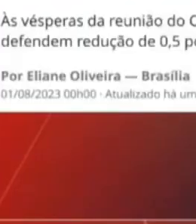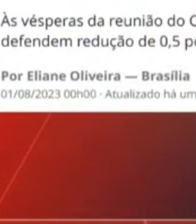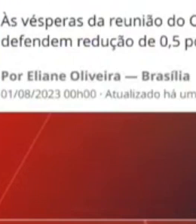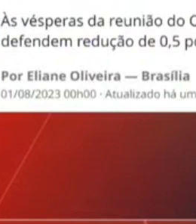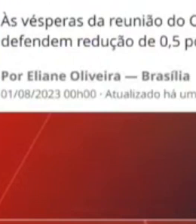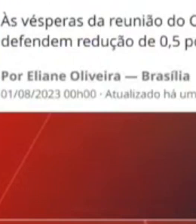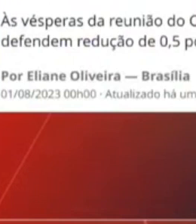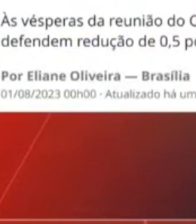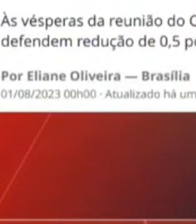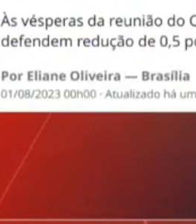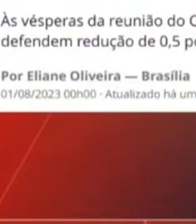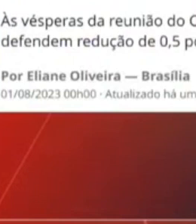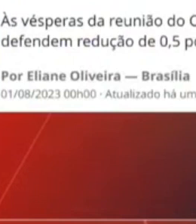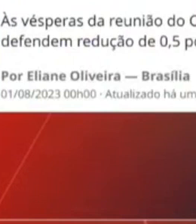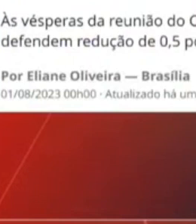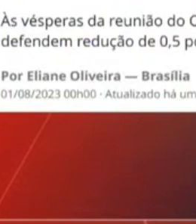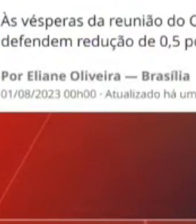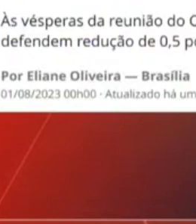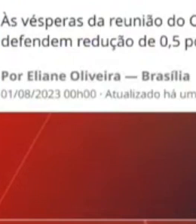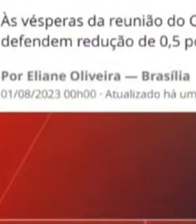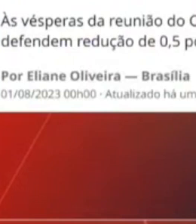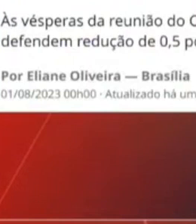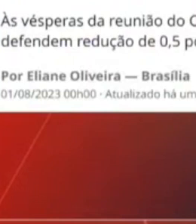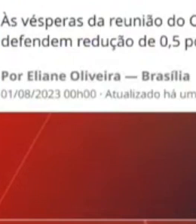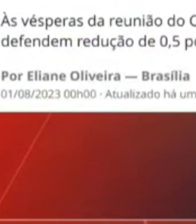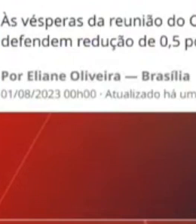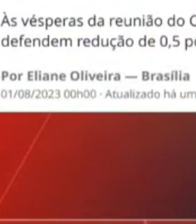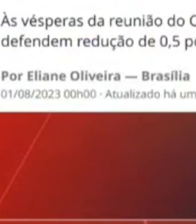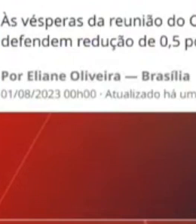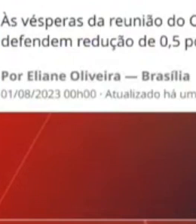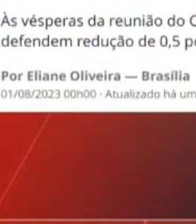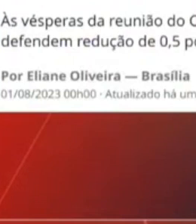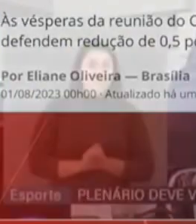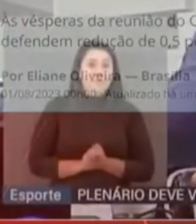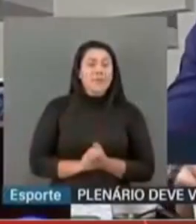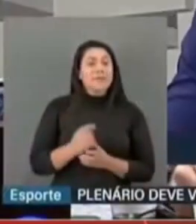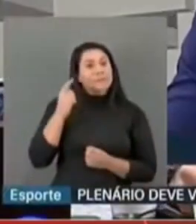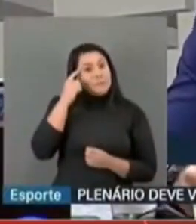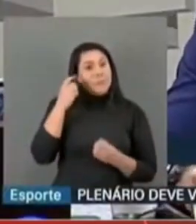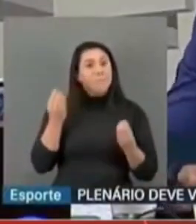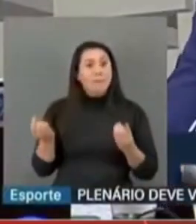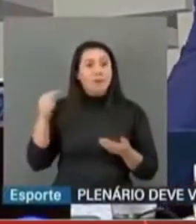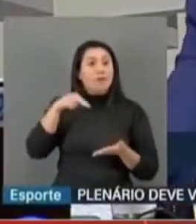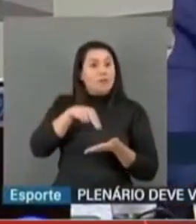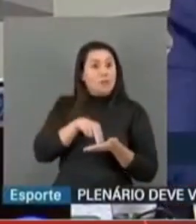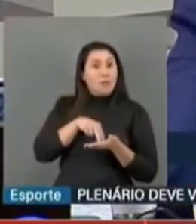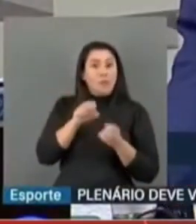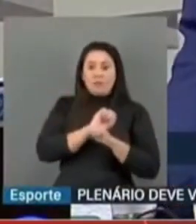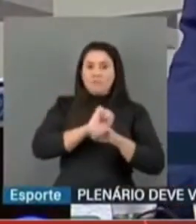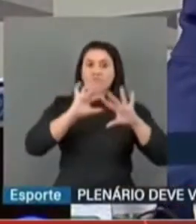que o presidente do Banco Central Roberto Campos Neto Por uma questão 100% pessoal